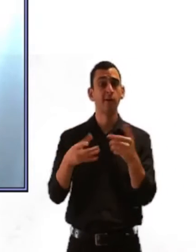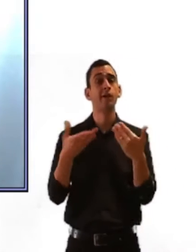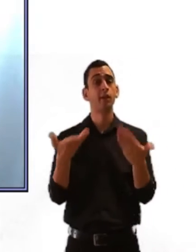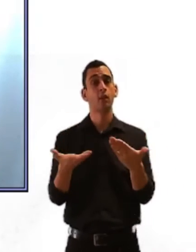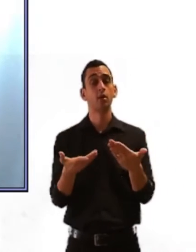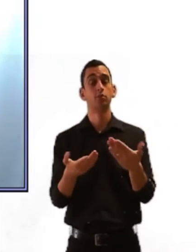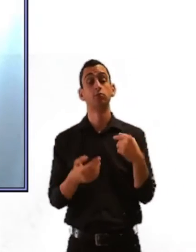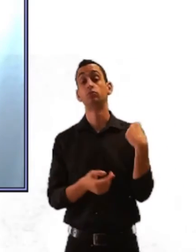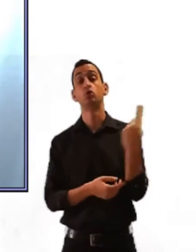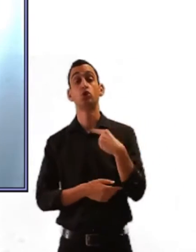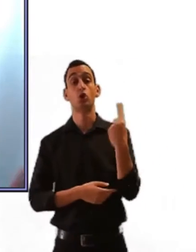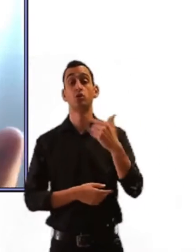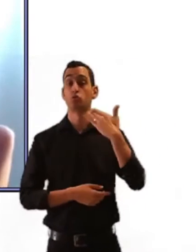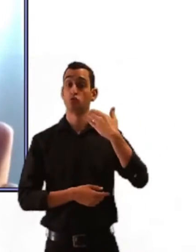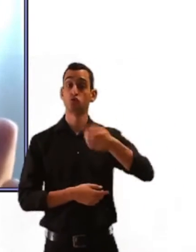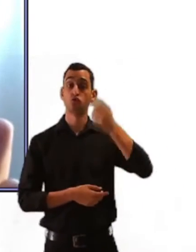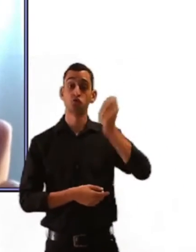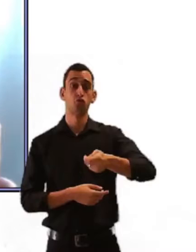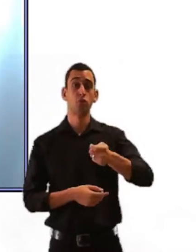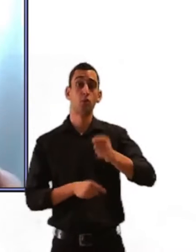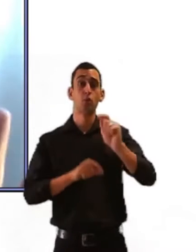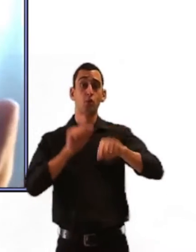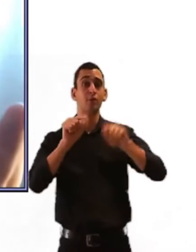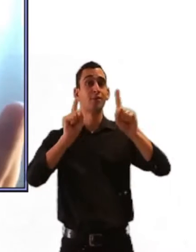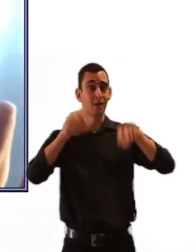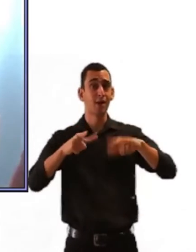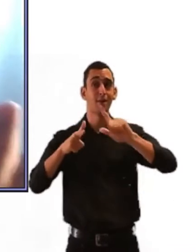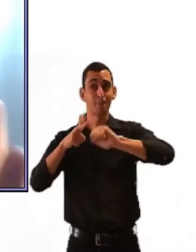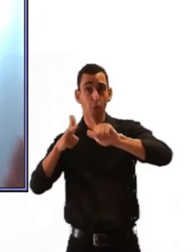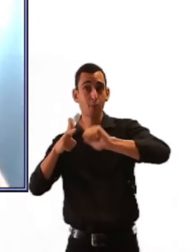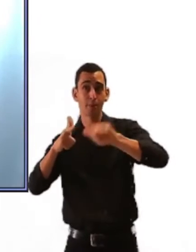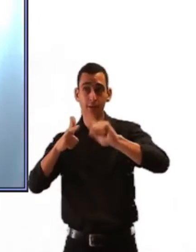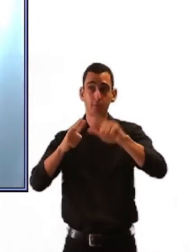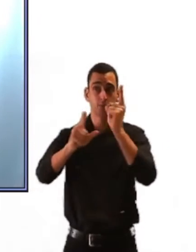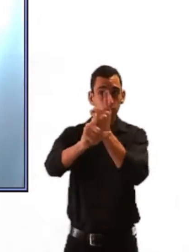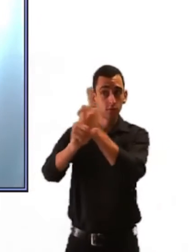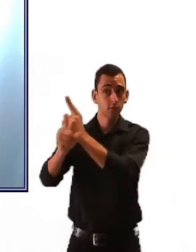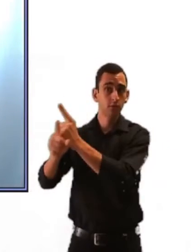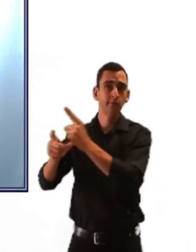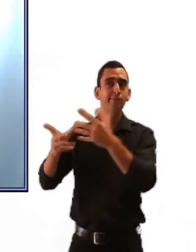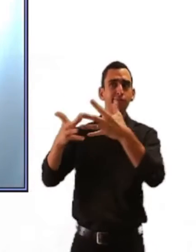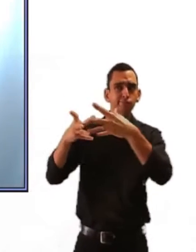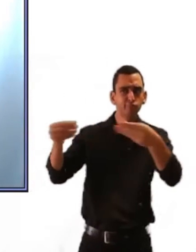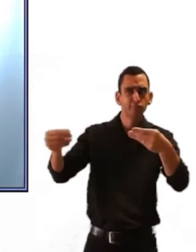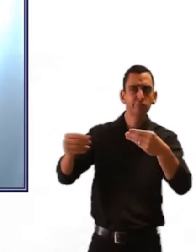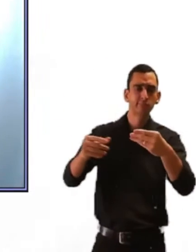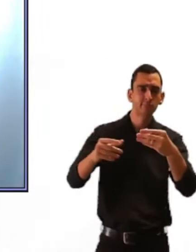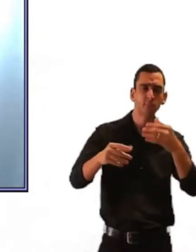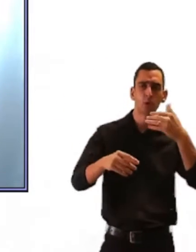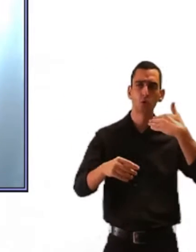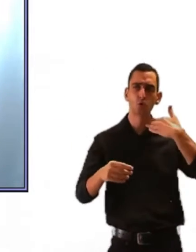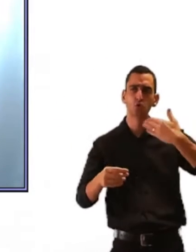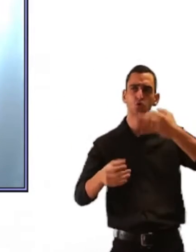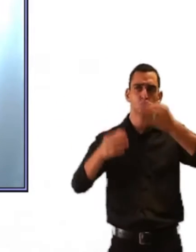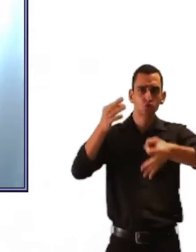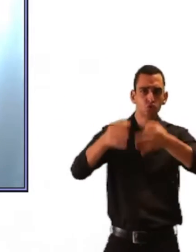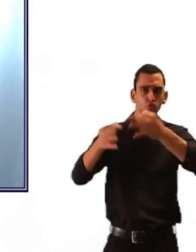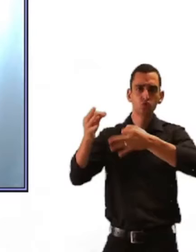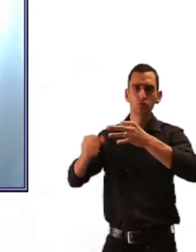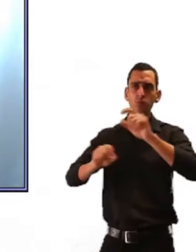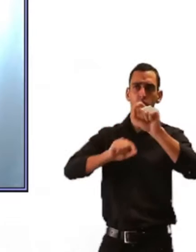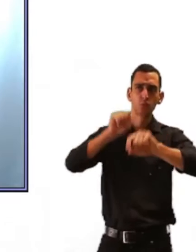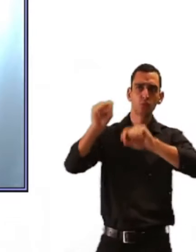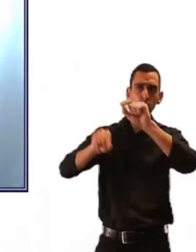dias, né? O juiz resolve problema, soluciona problema. Foi alguma questão